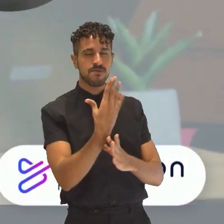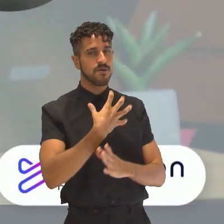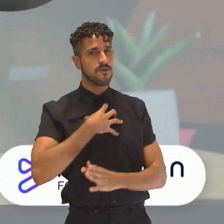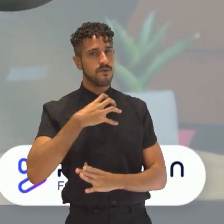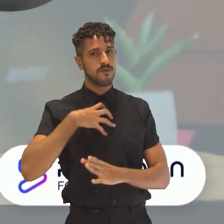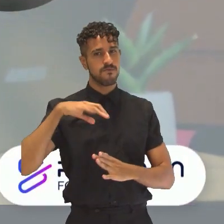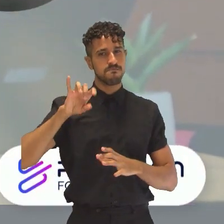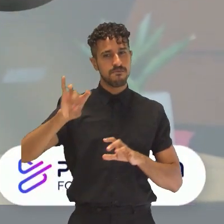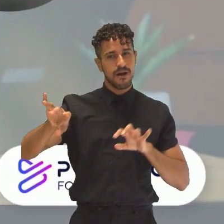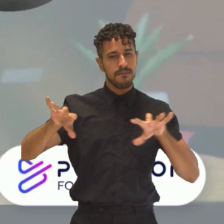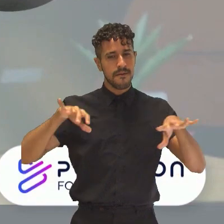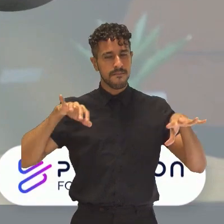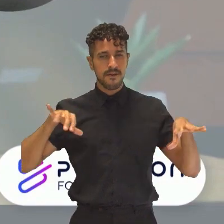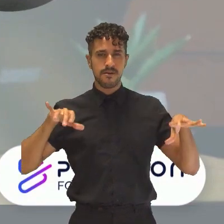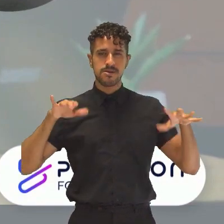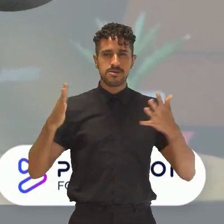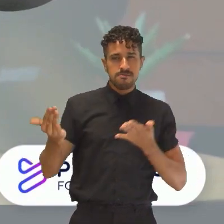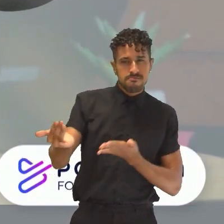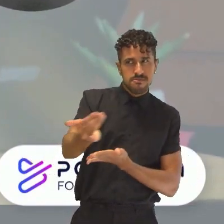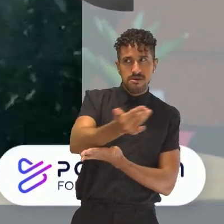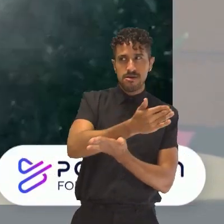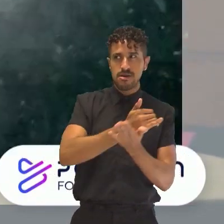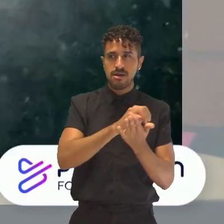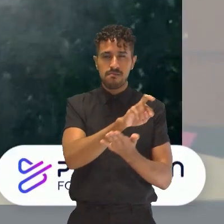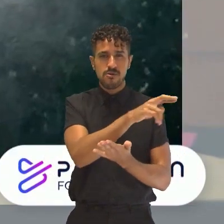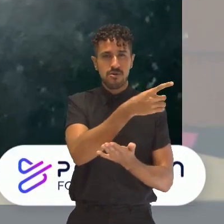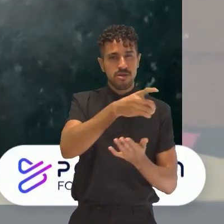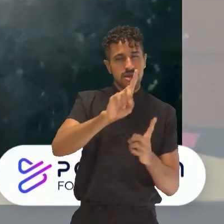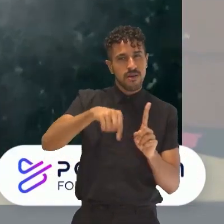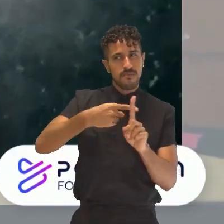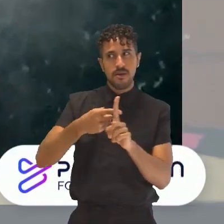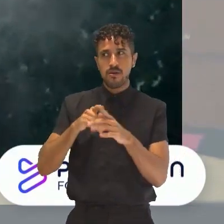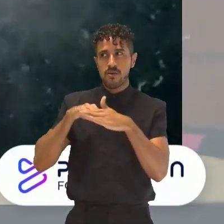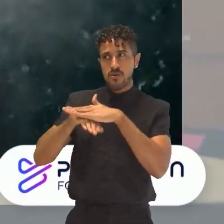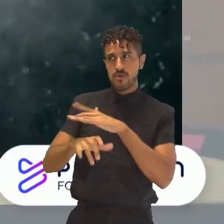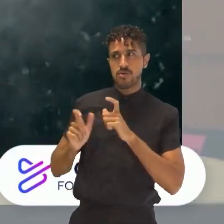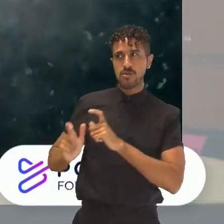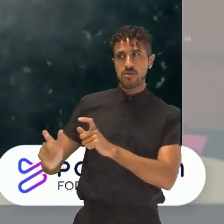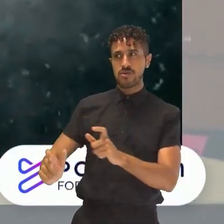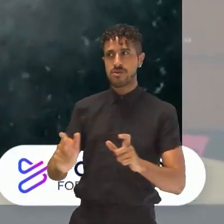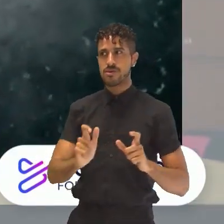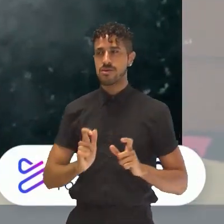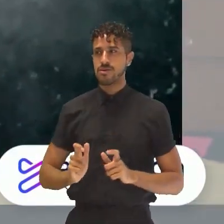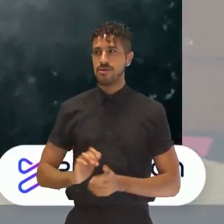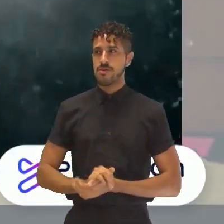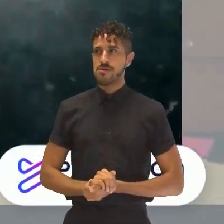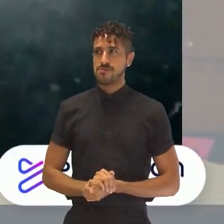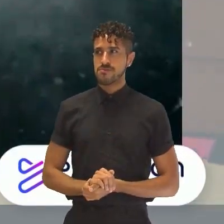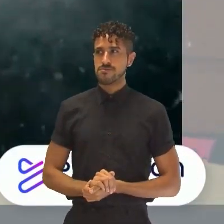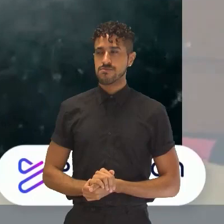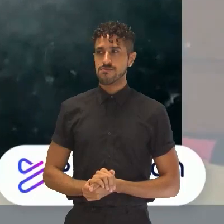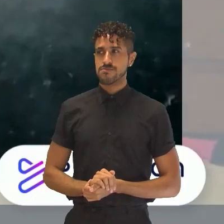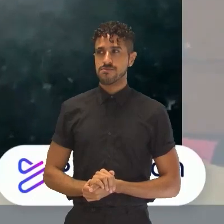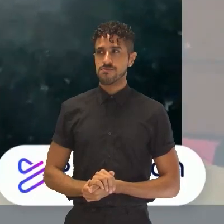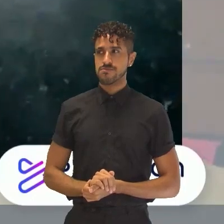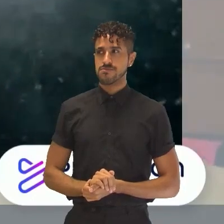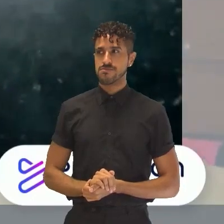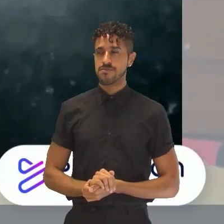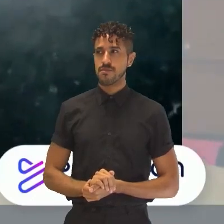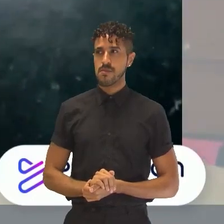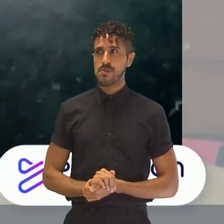forma isolada, unindo captura, reprodução e armazenamento local. Projeto Alpha